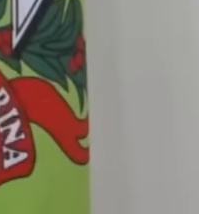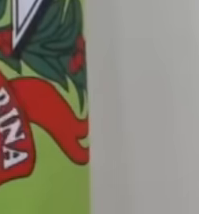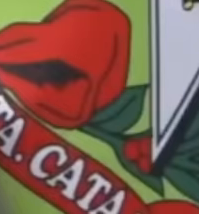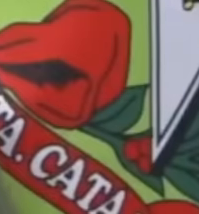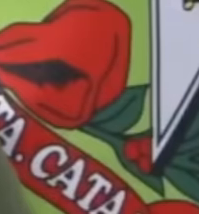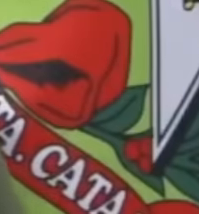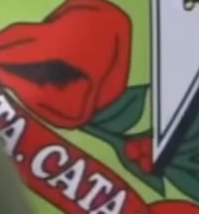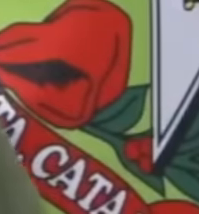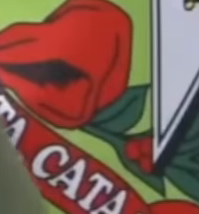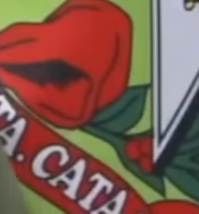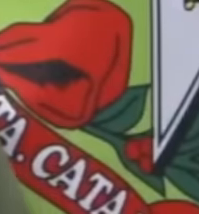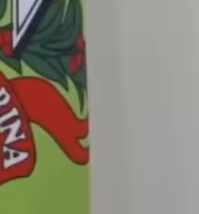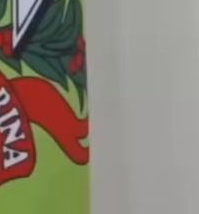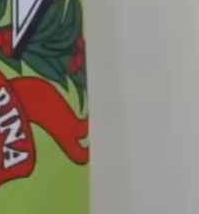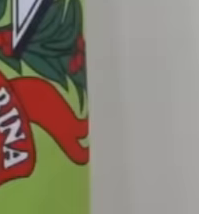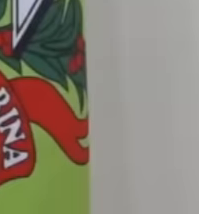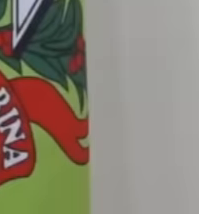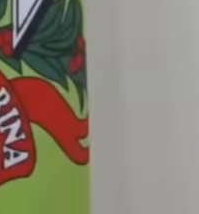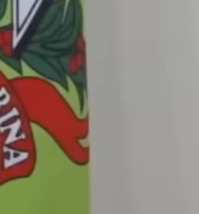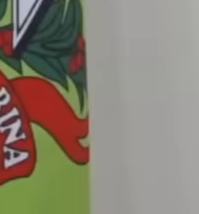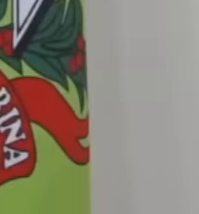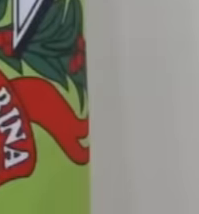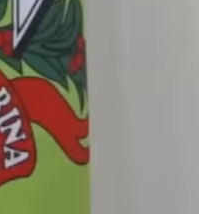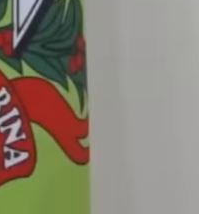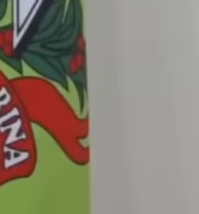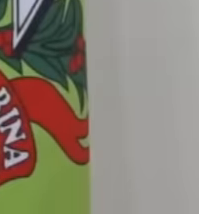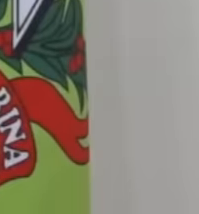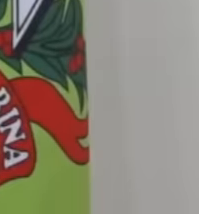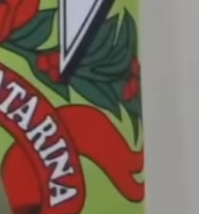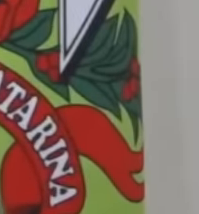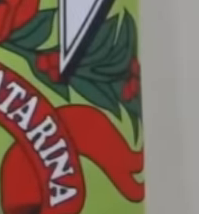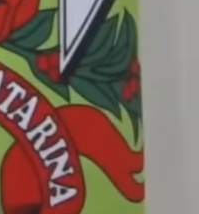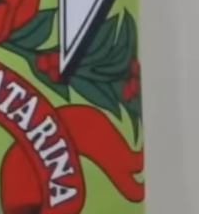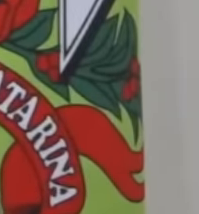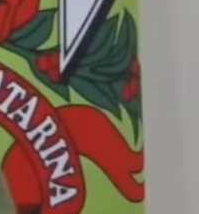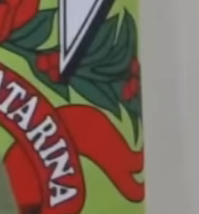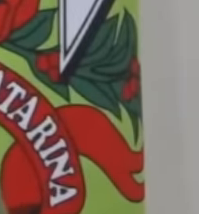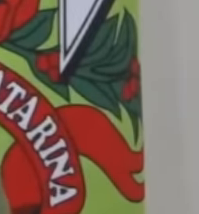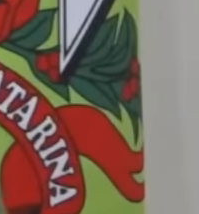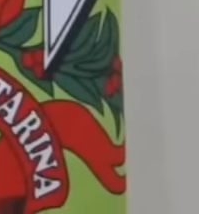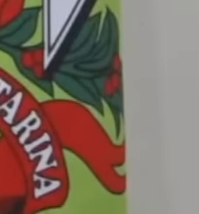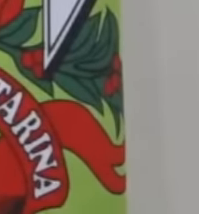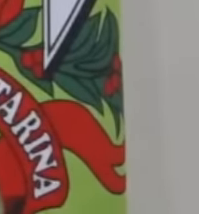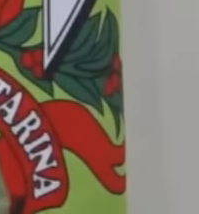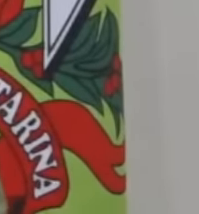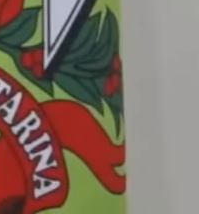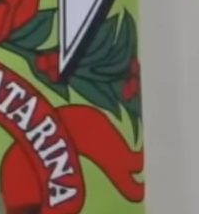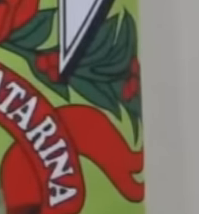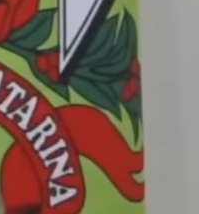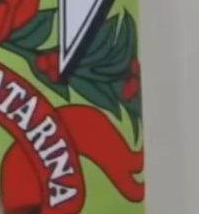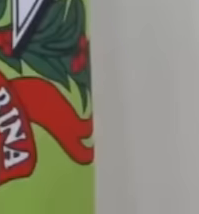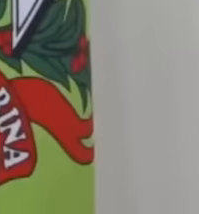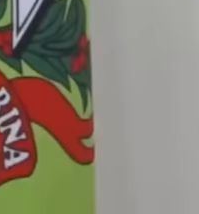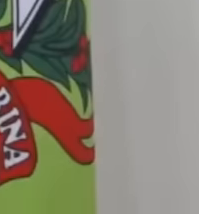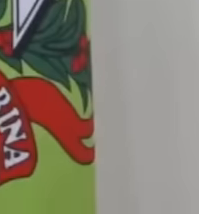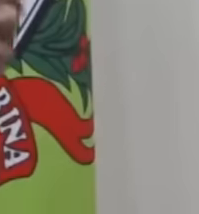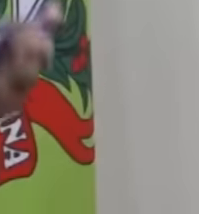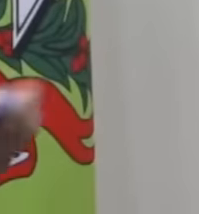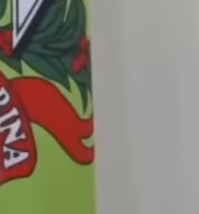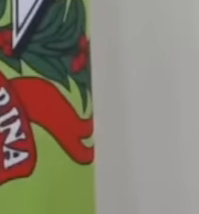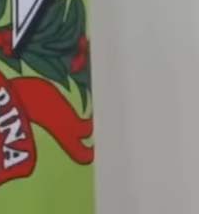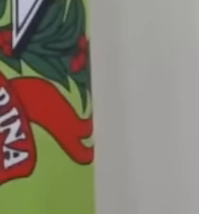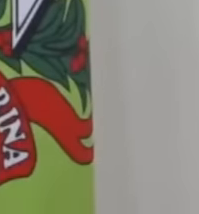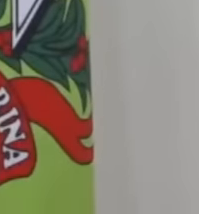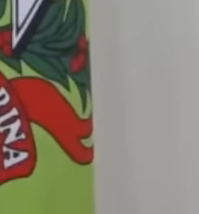de mentir, não admita. Se você for acusado, cidadão catarinense, responda em juízo, processe.